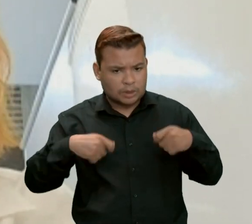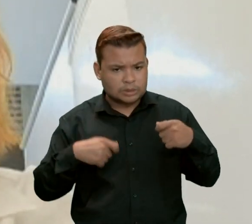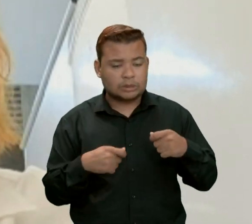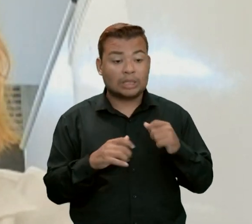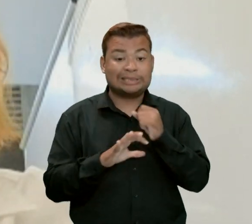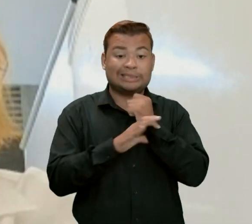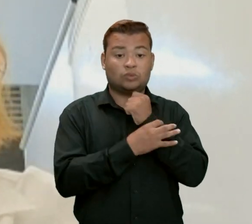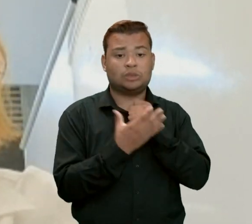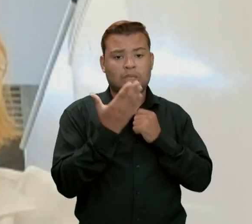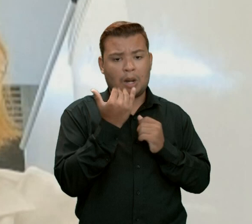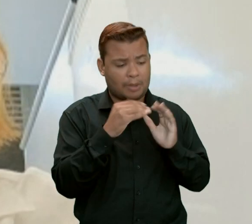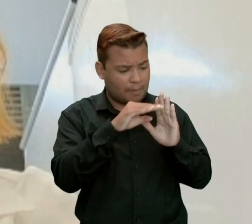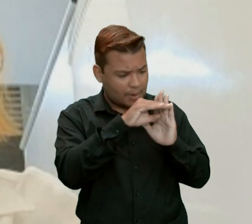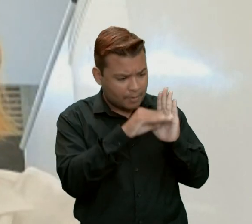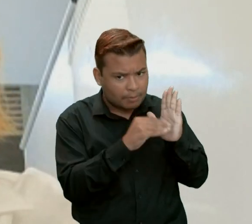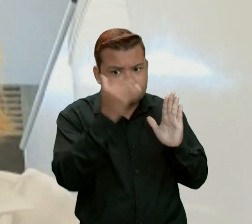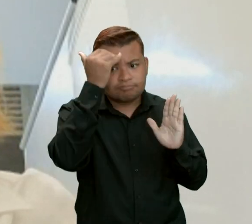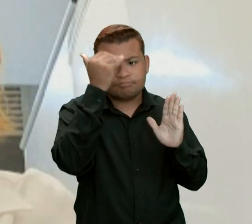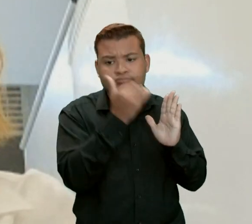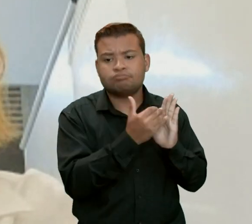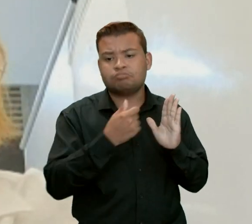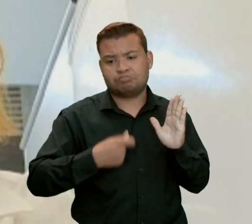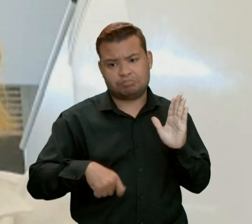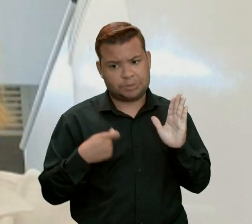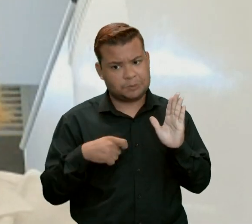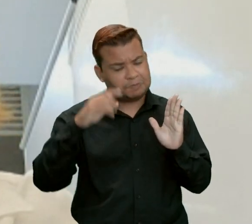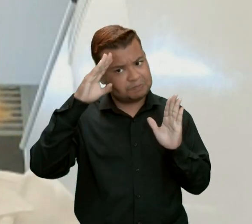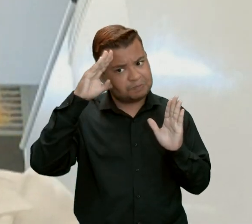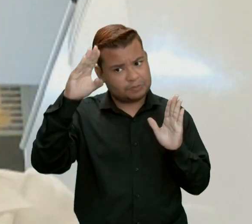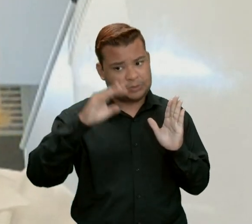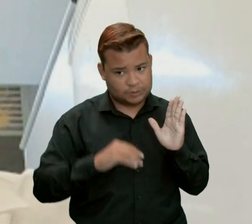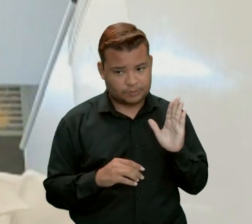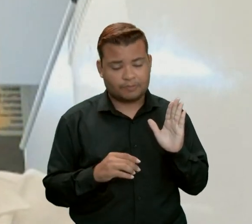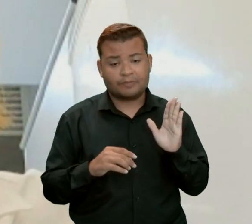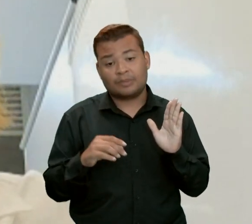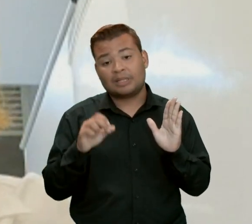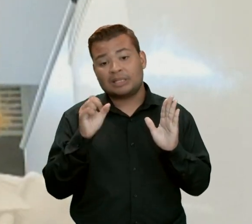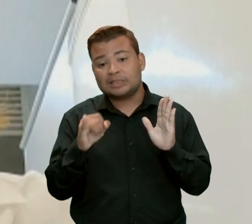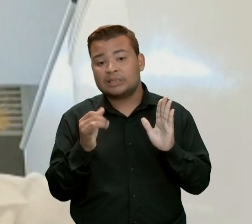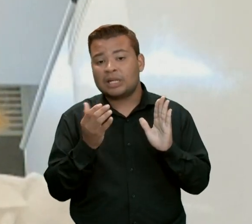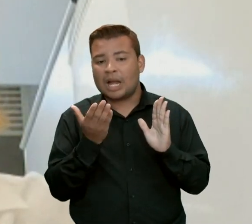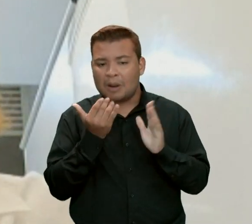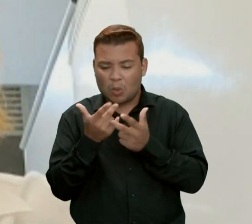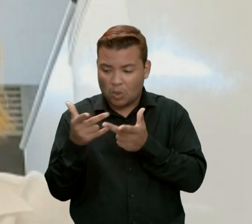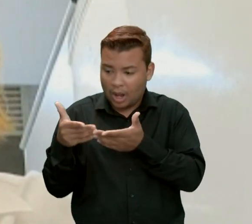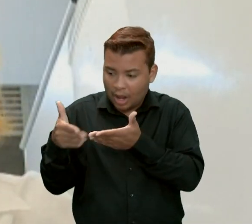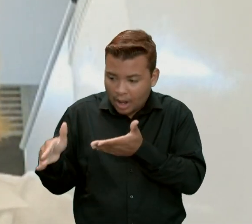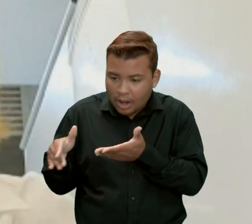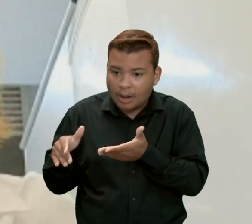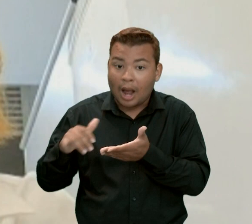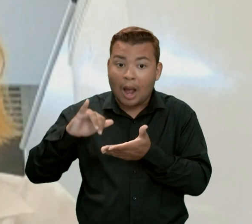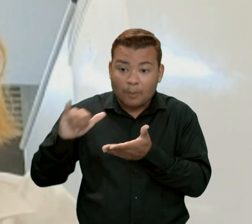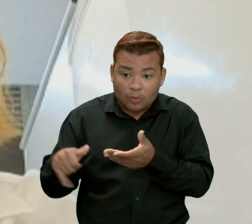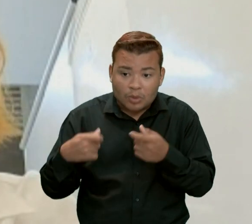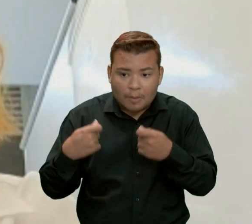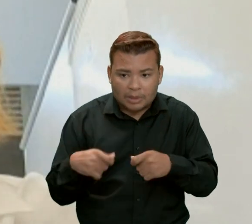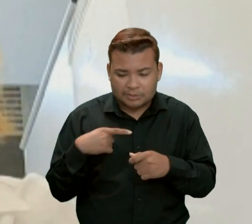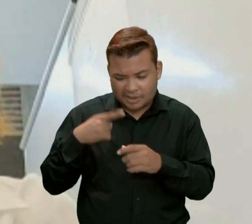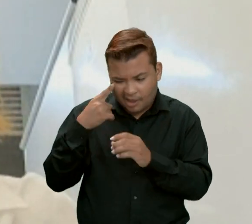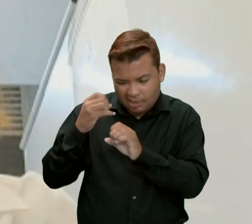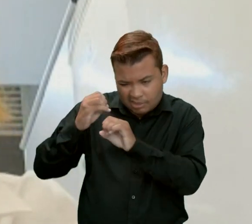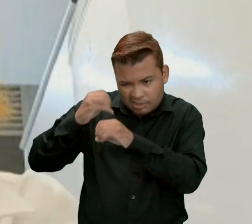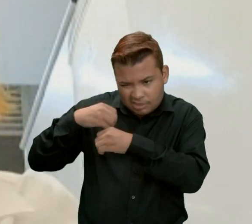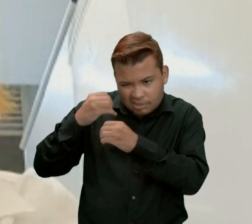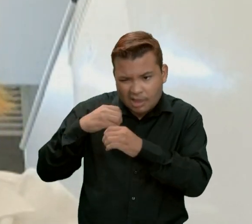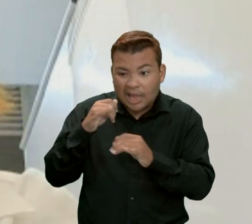segurança alimentar, né? Principalmente isso. Quando a gente trabalha com aproveitamento de resíduo, a gente tem que fazer testes